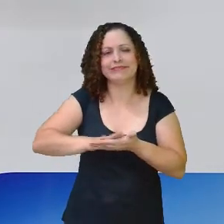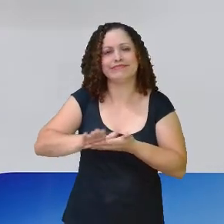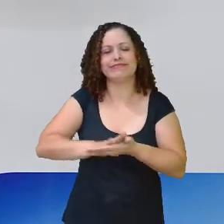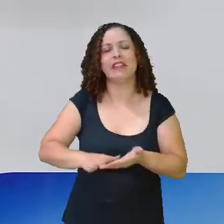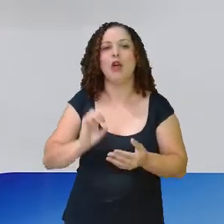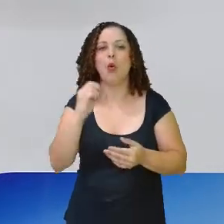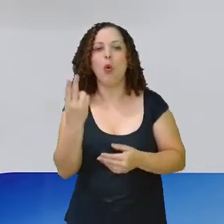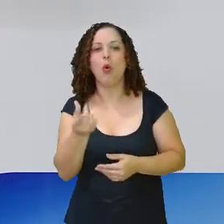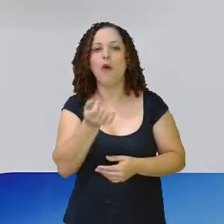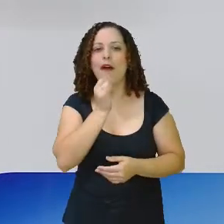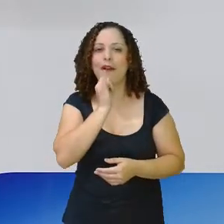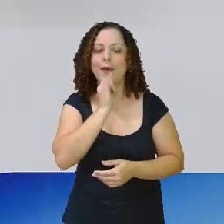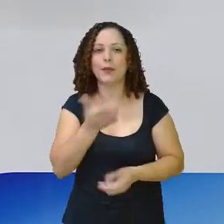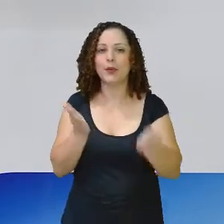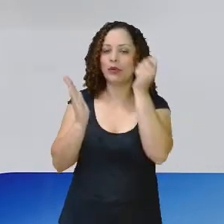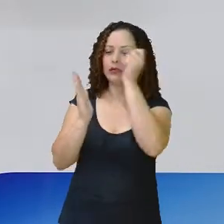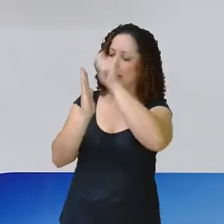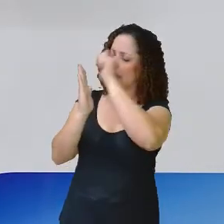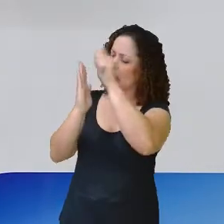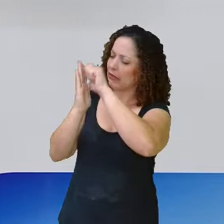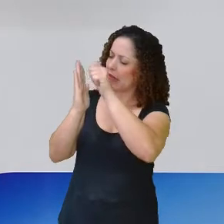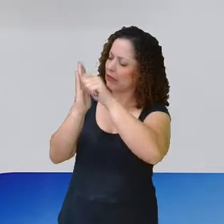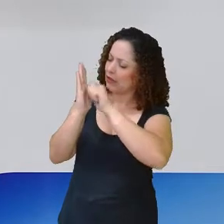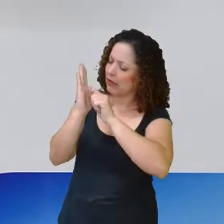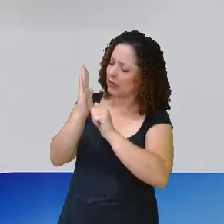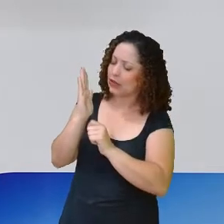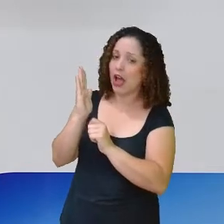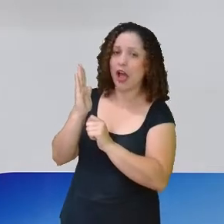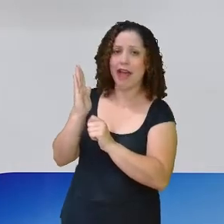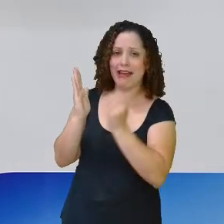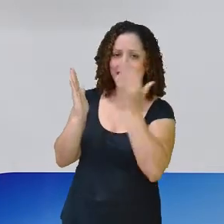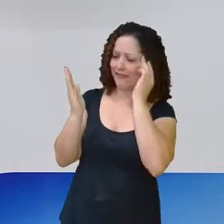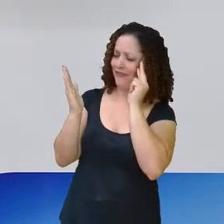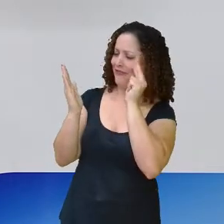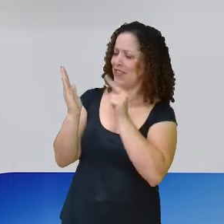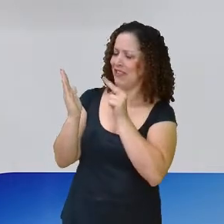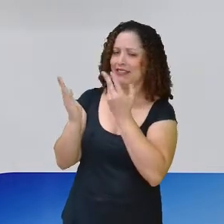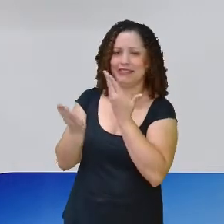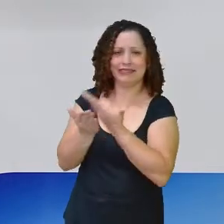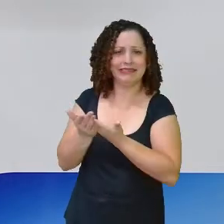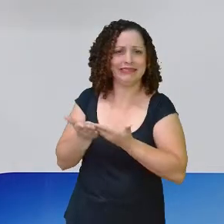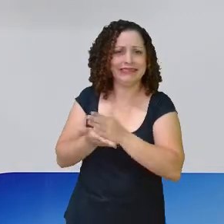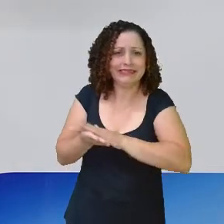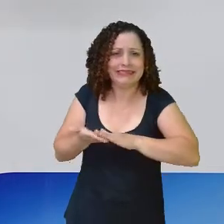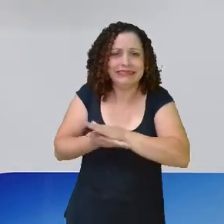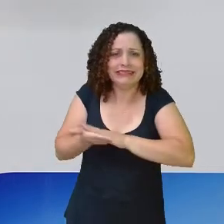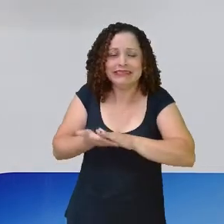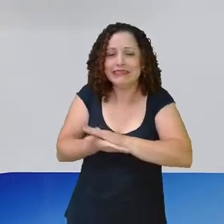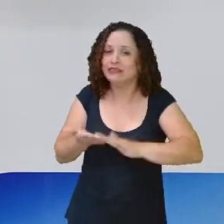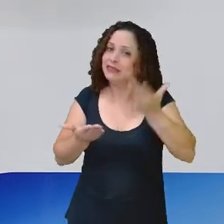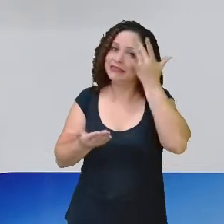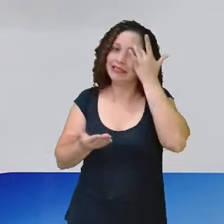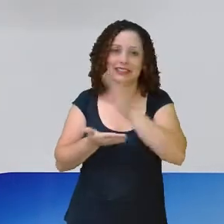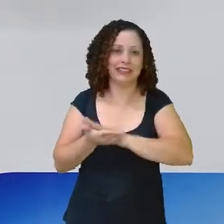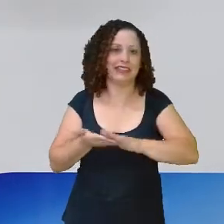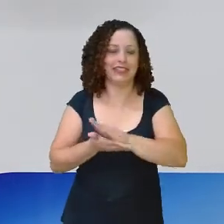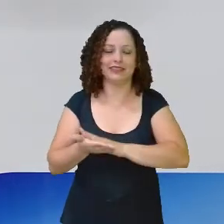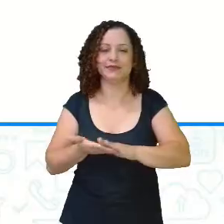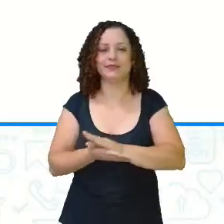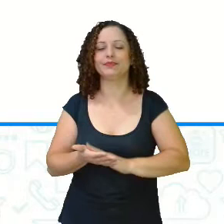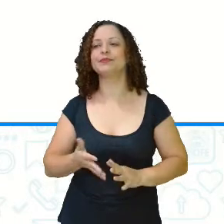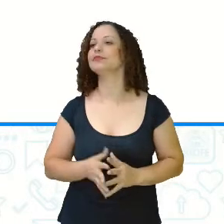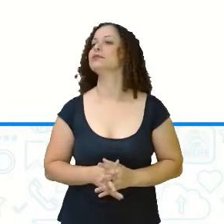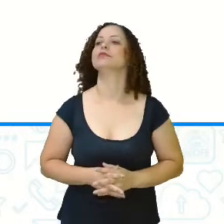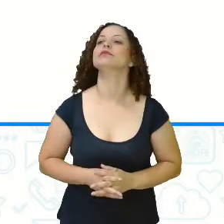escrever muitas coisas ali que a pessoa não vai entender nada, não vai servir de nada, gente. Então, eu preciso que você entenda. Olha